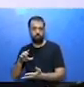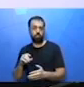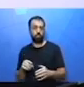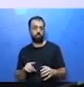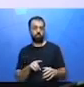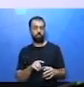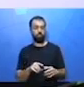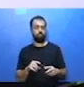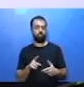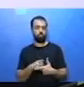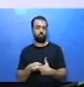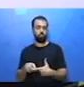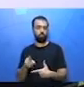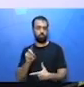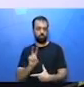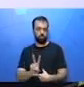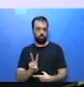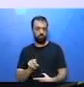certo?